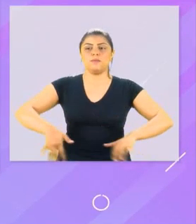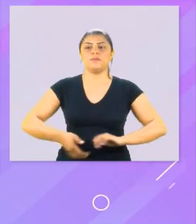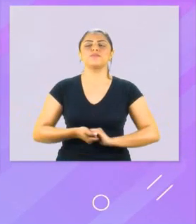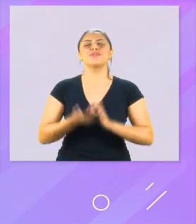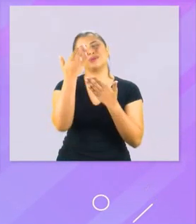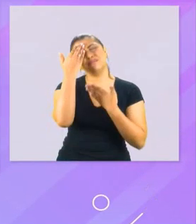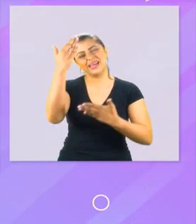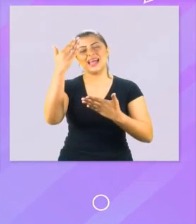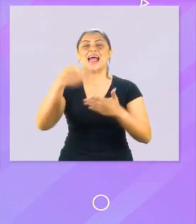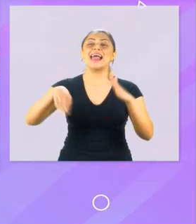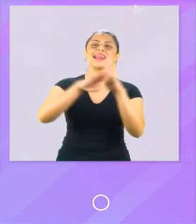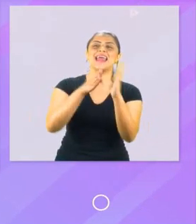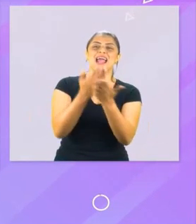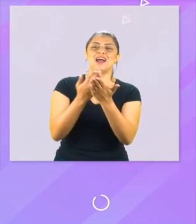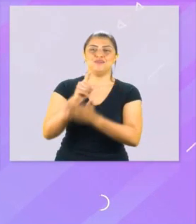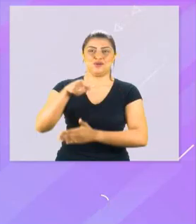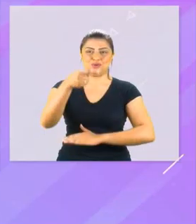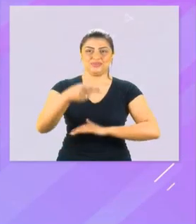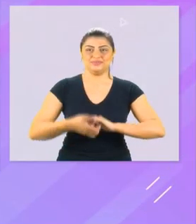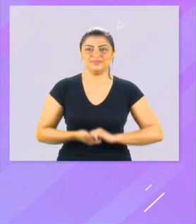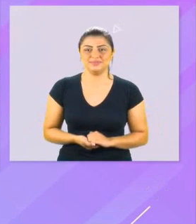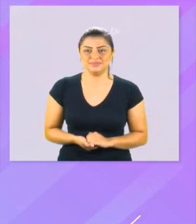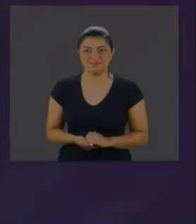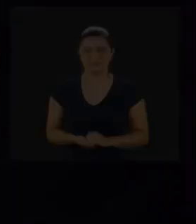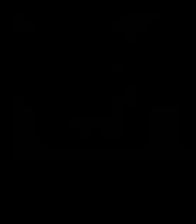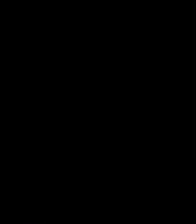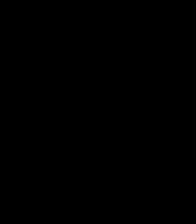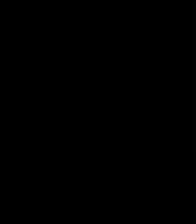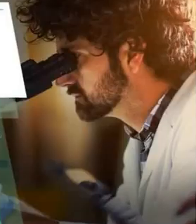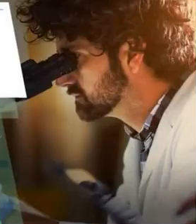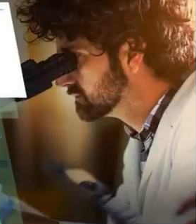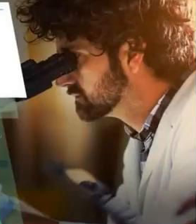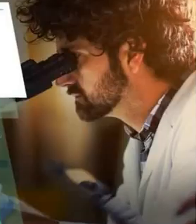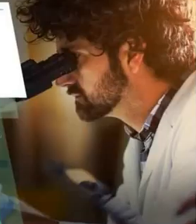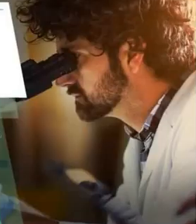ou então para ser degradado. Obrigado e até a próxima aula.